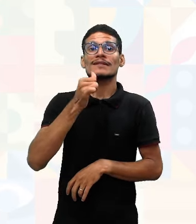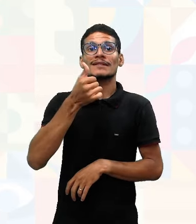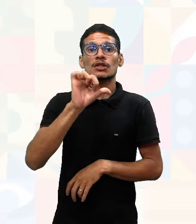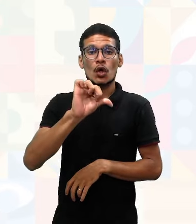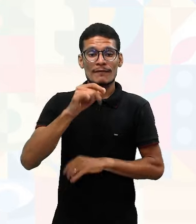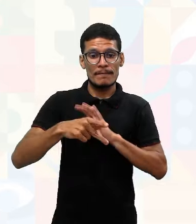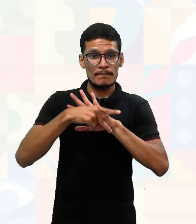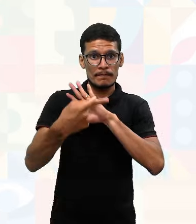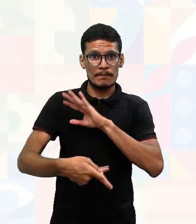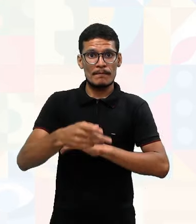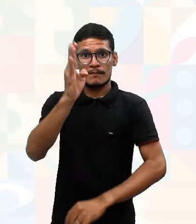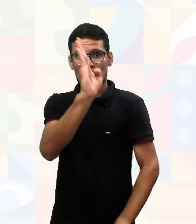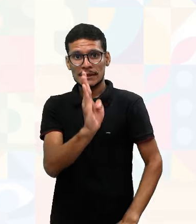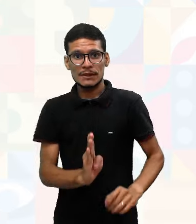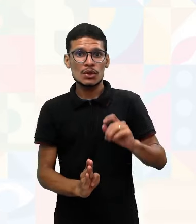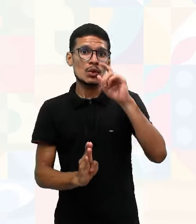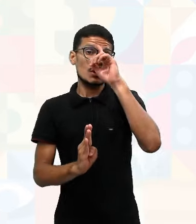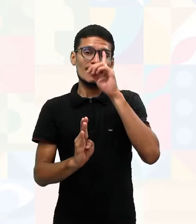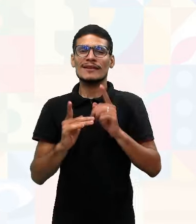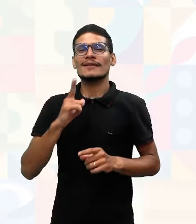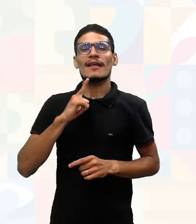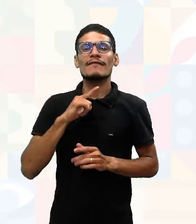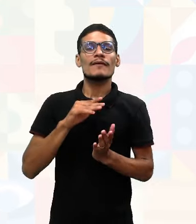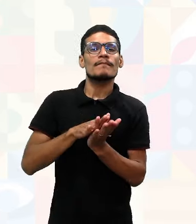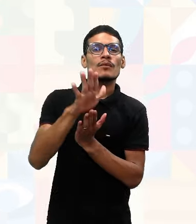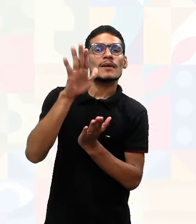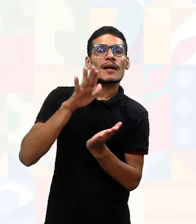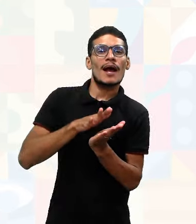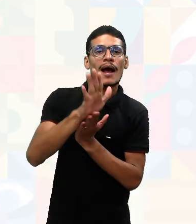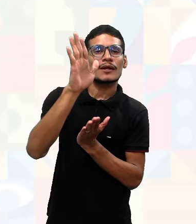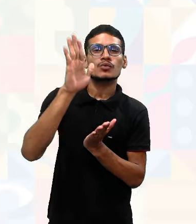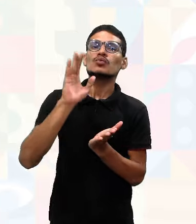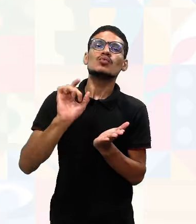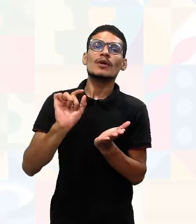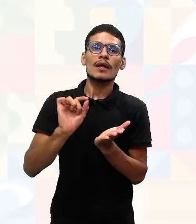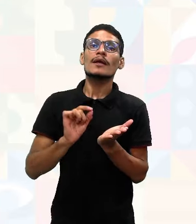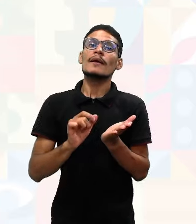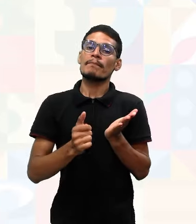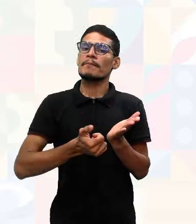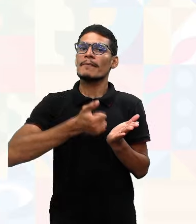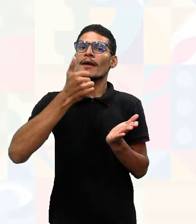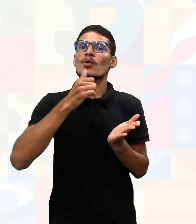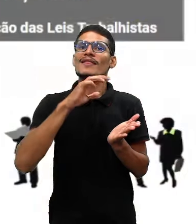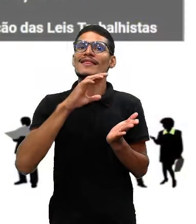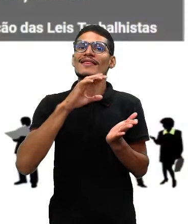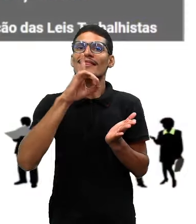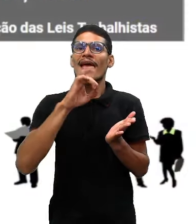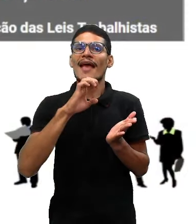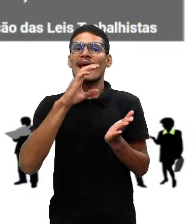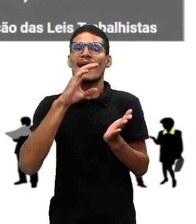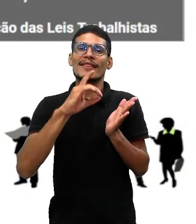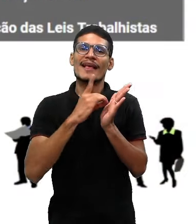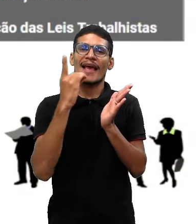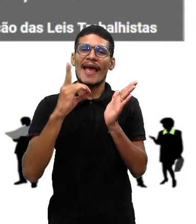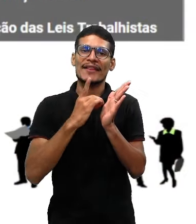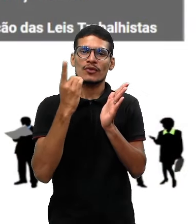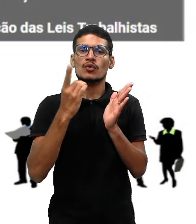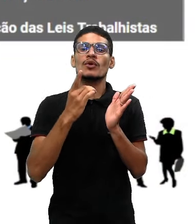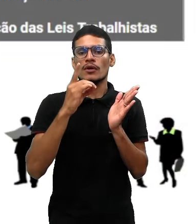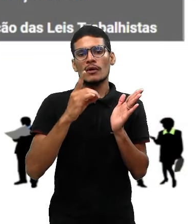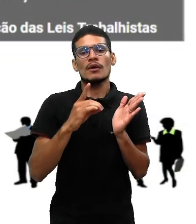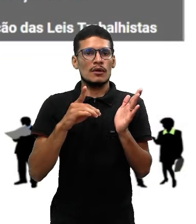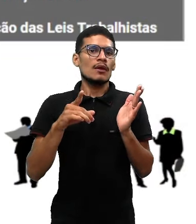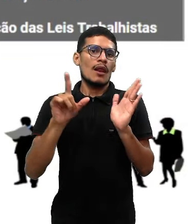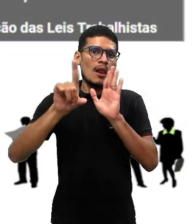no Brasil, né, foi publicada, proclamada, o primeiro decreto de lei, que foi de número